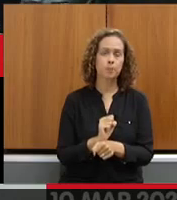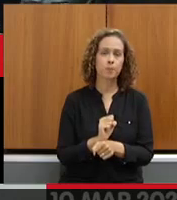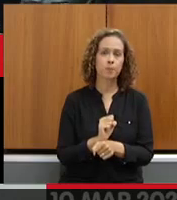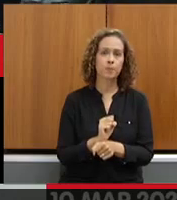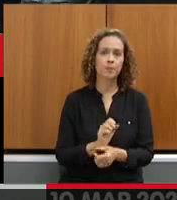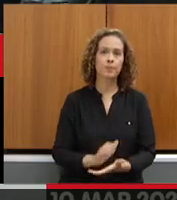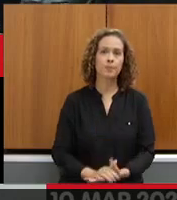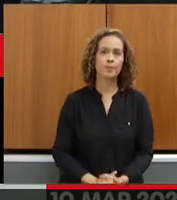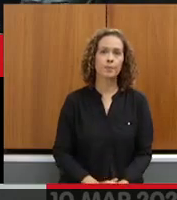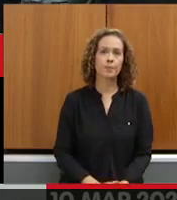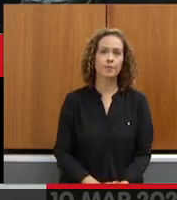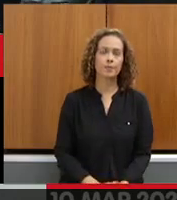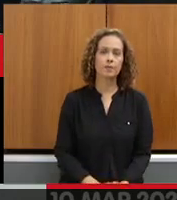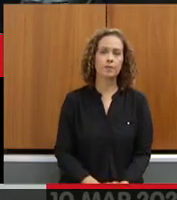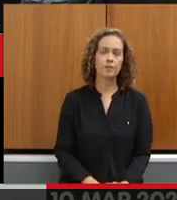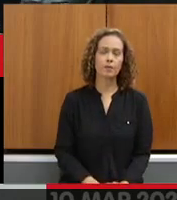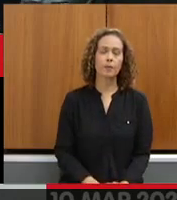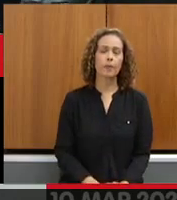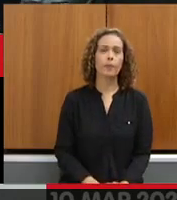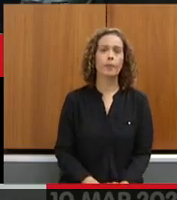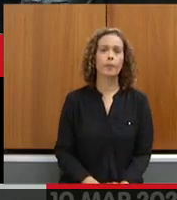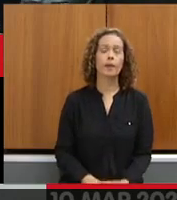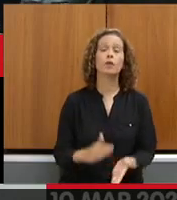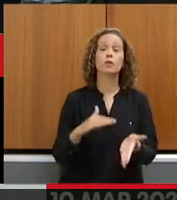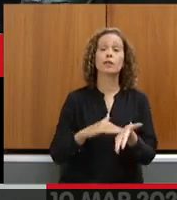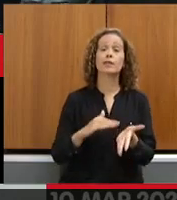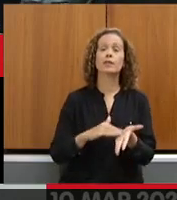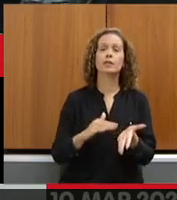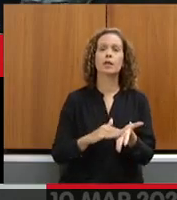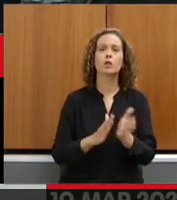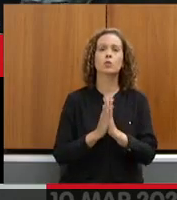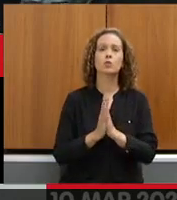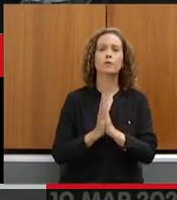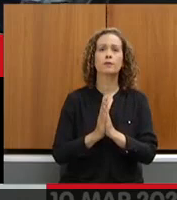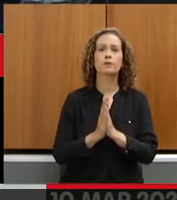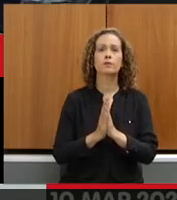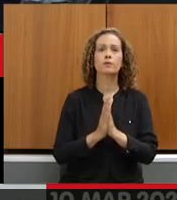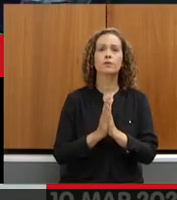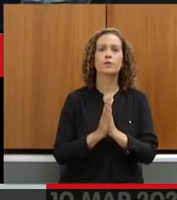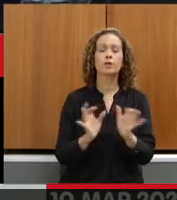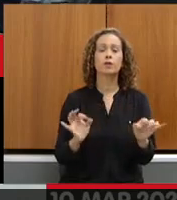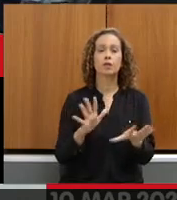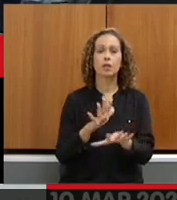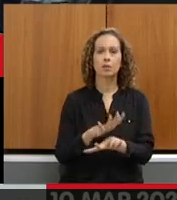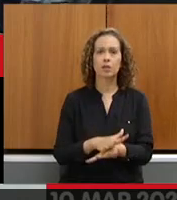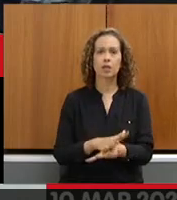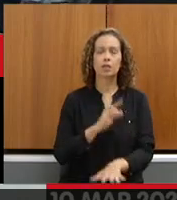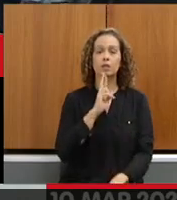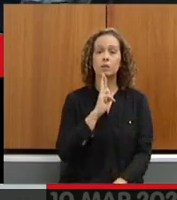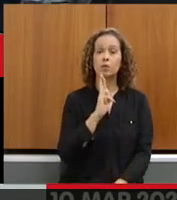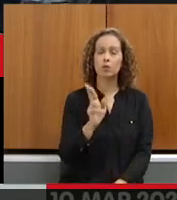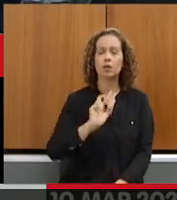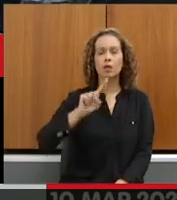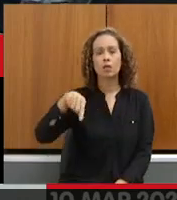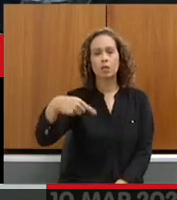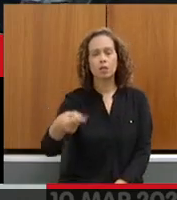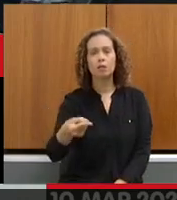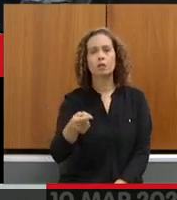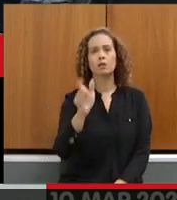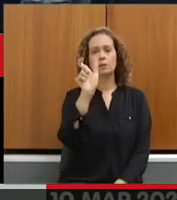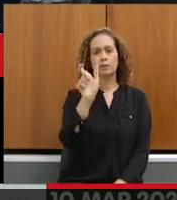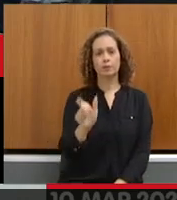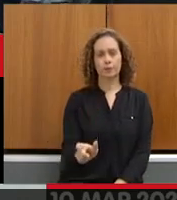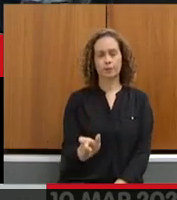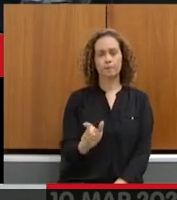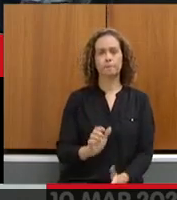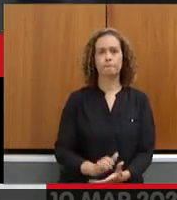E aí Ah então deixa o secretário acabar de compreender a dinâmica e responder em seguida passa passa a